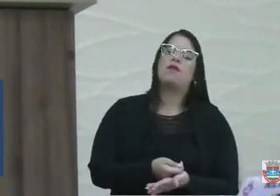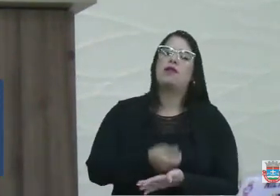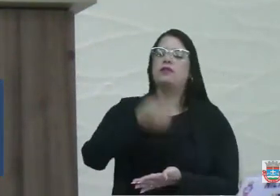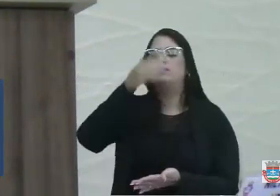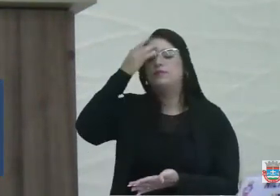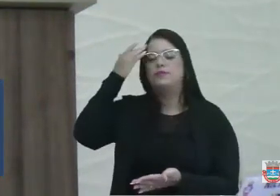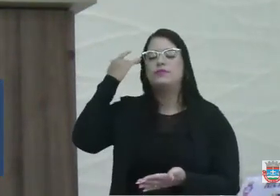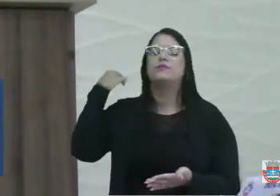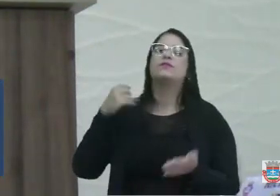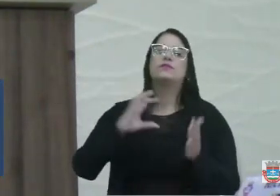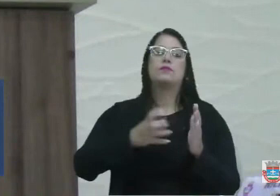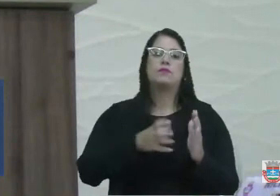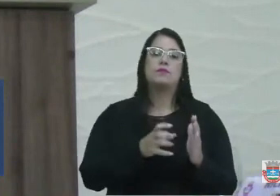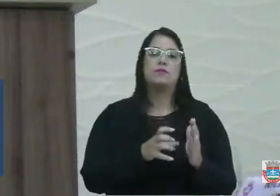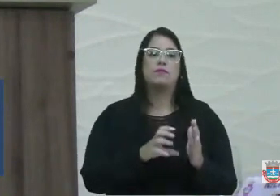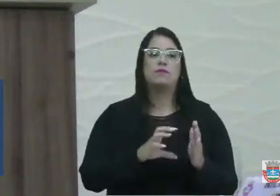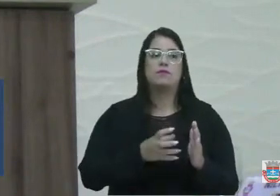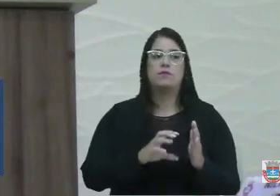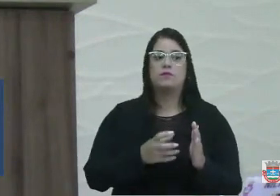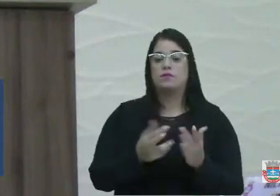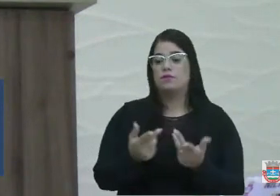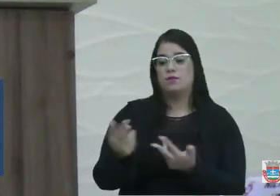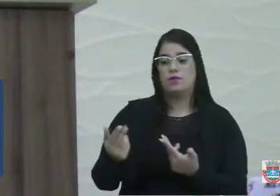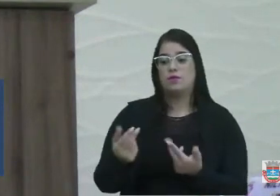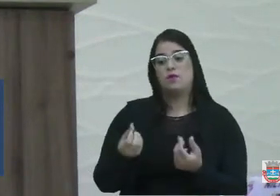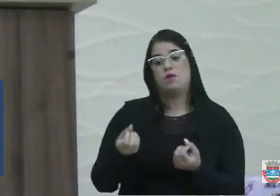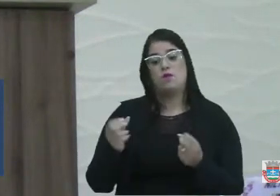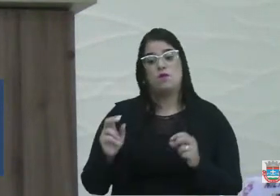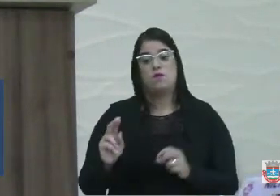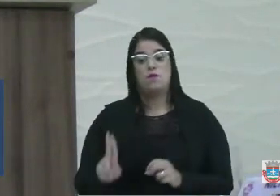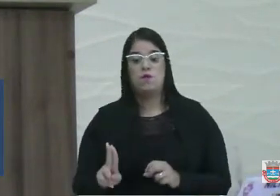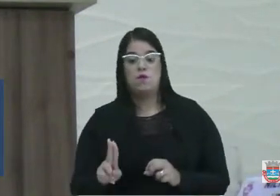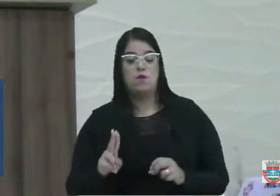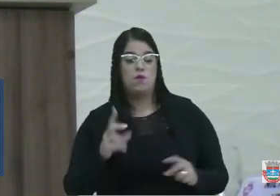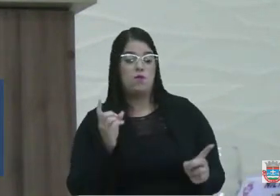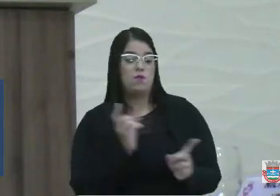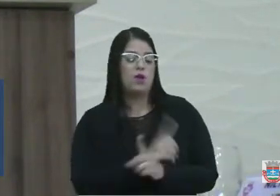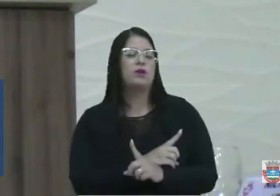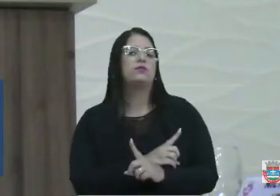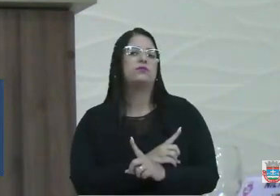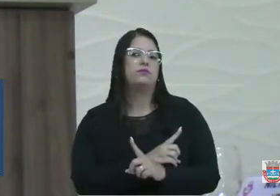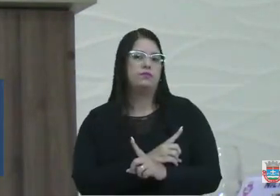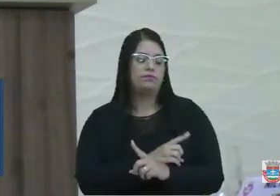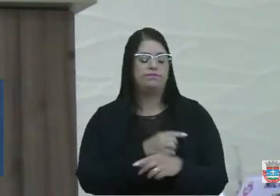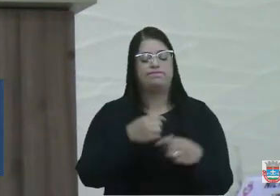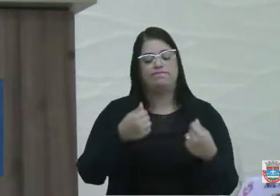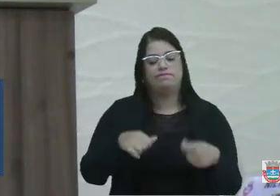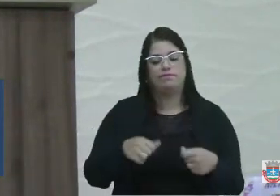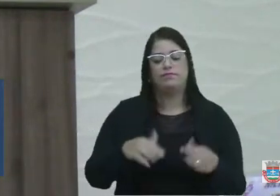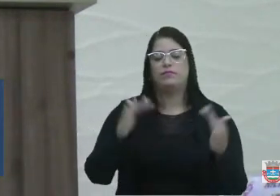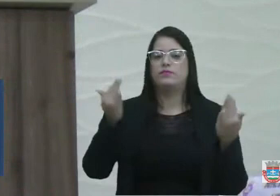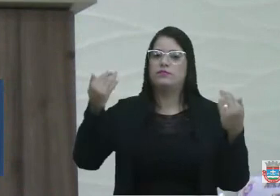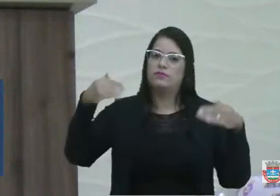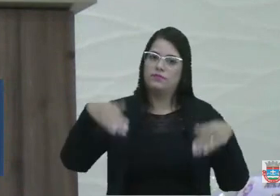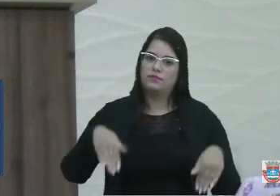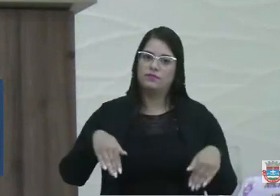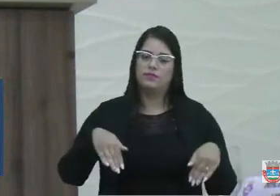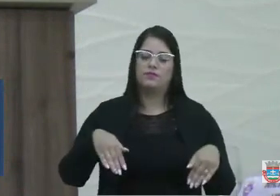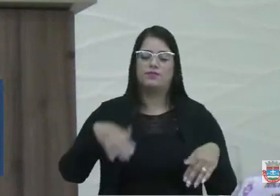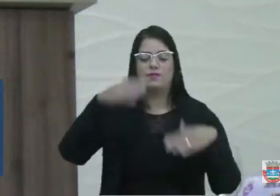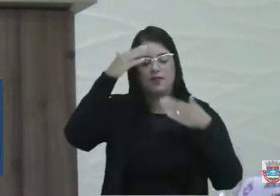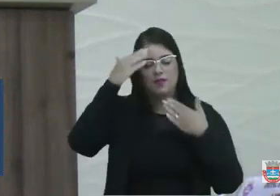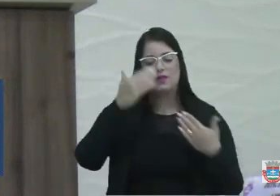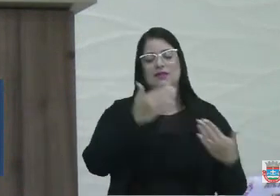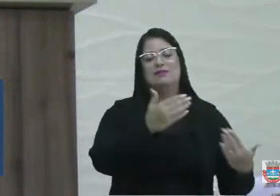seja oposição, mas tem que estar ali lutando, quantas vezes preciso for. Então, eu quero finalizar agradecendo